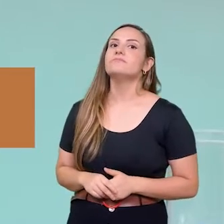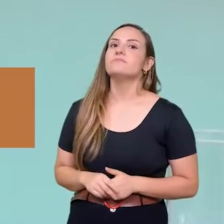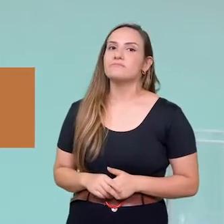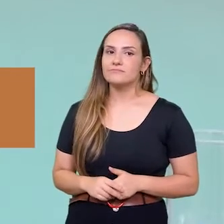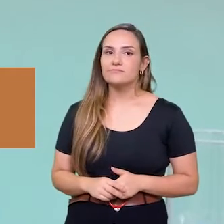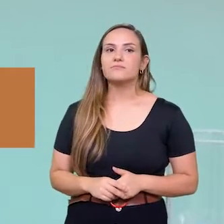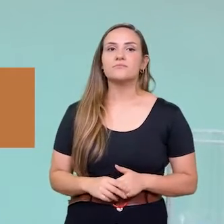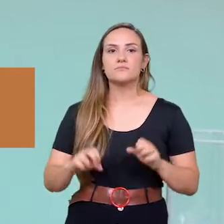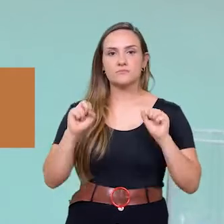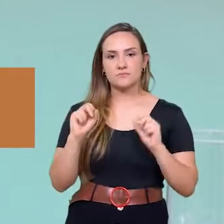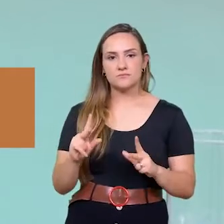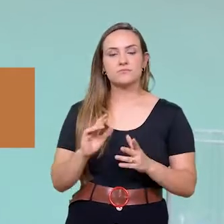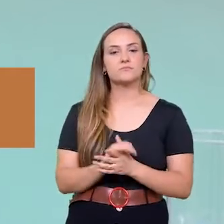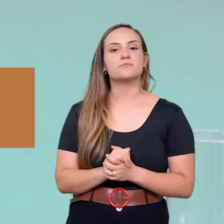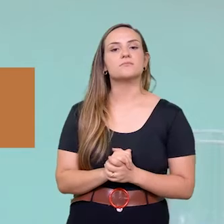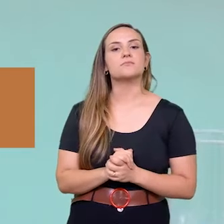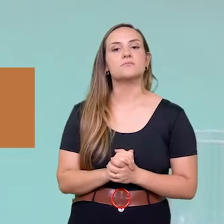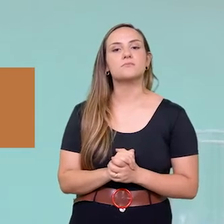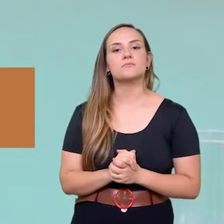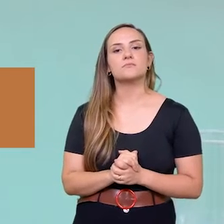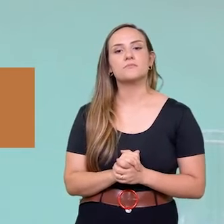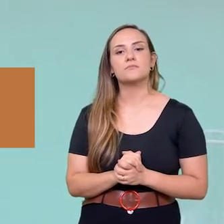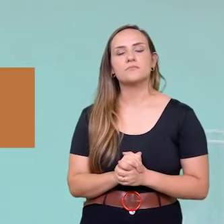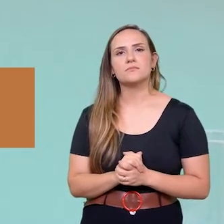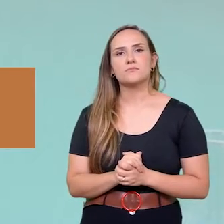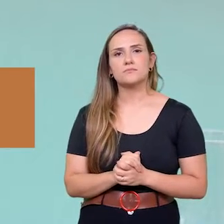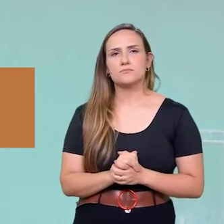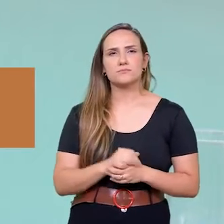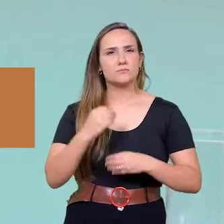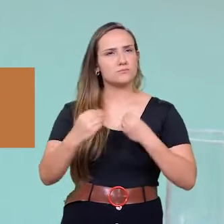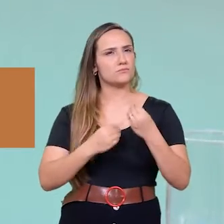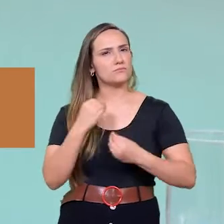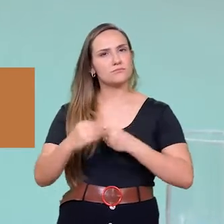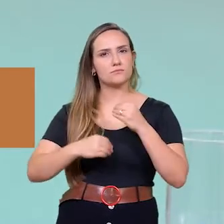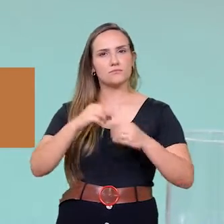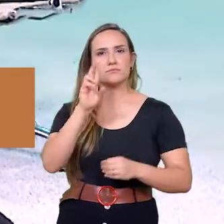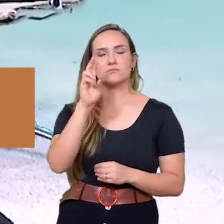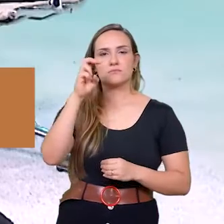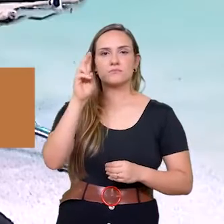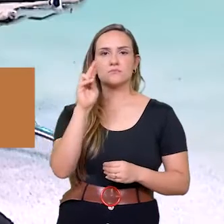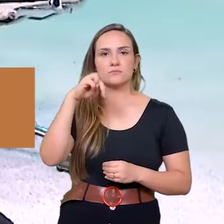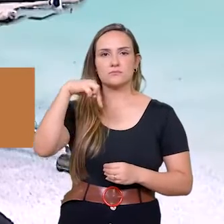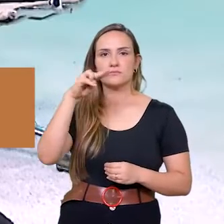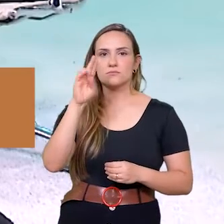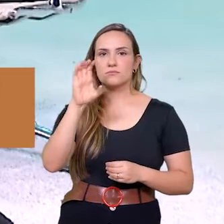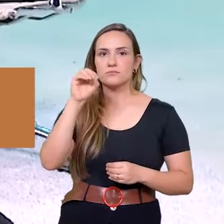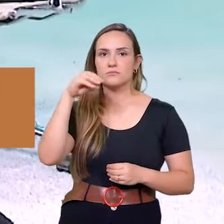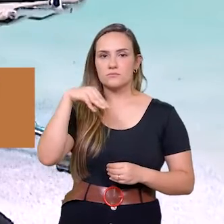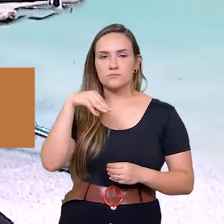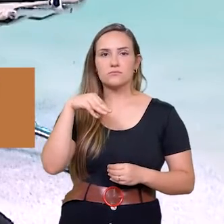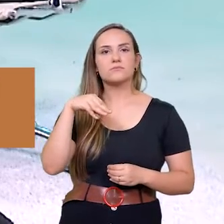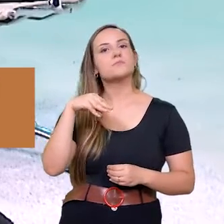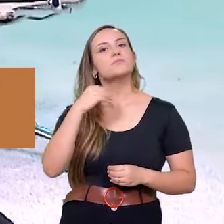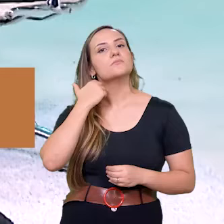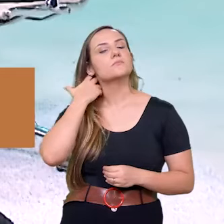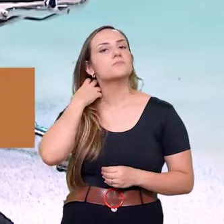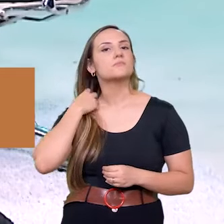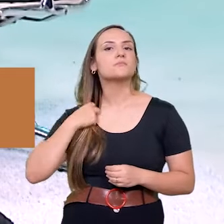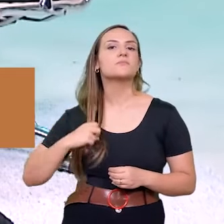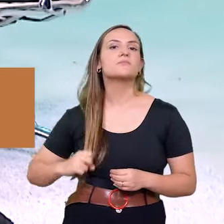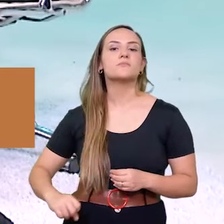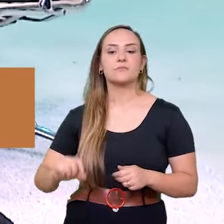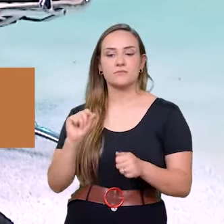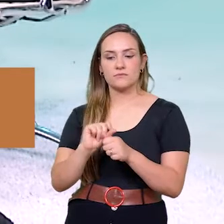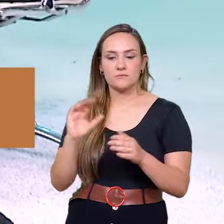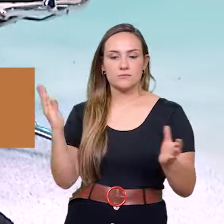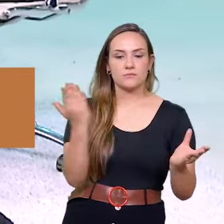Bom, dica anotada, hein? Em quais situações o NUCOM atua ajuizando ações coletivas, defensora? A